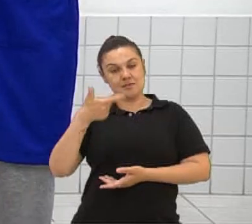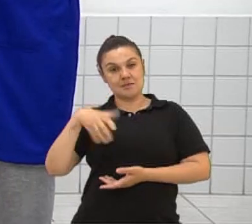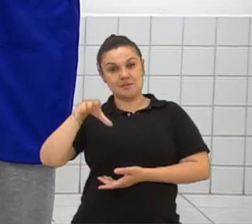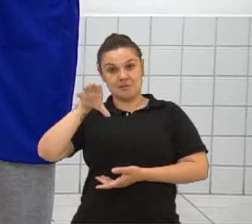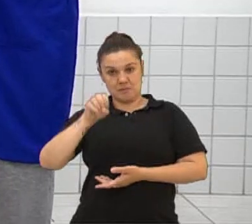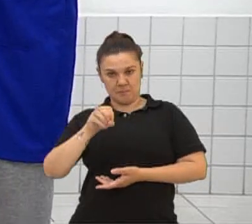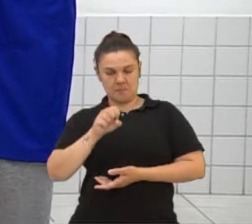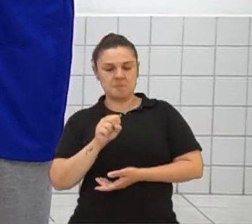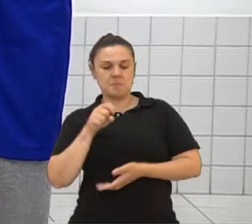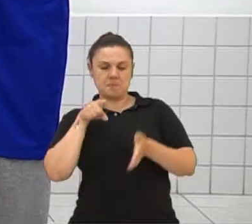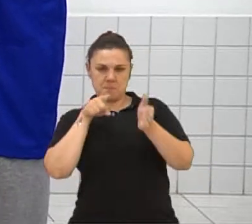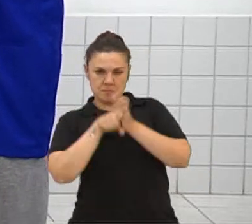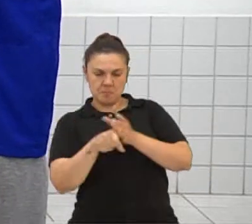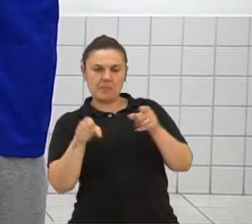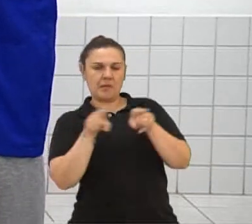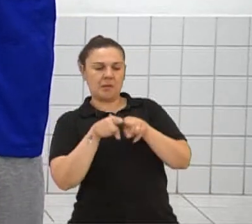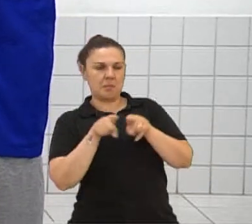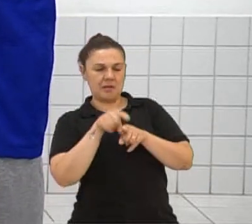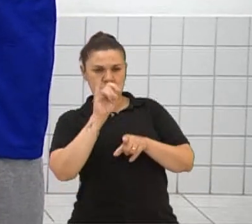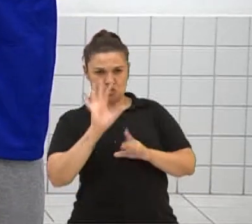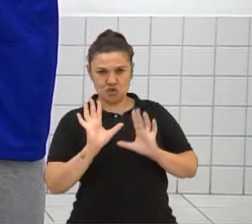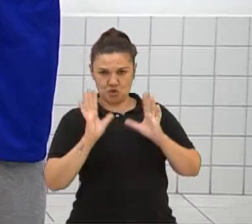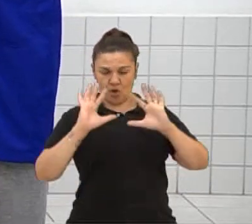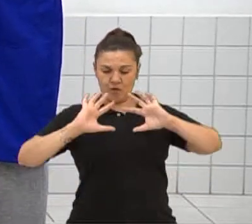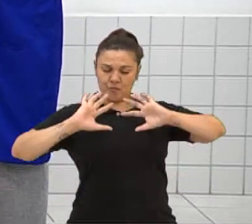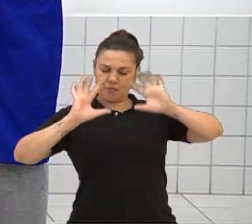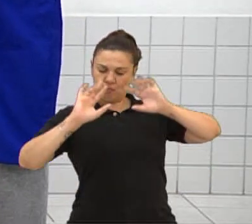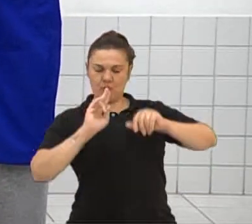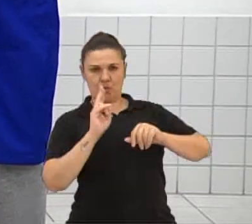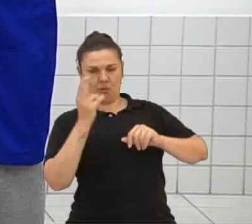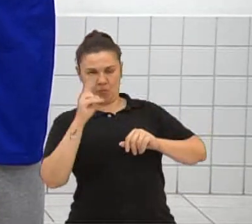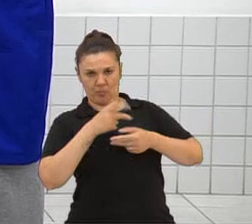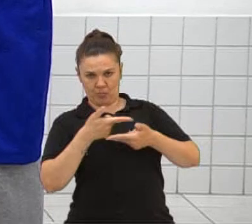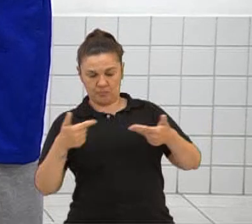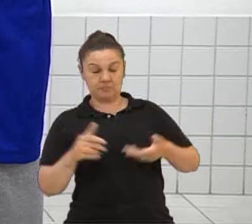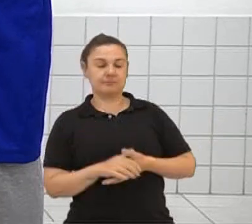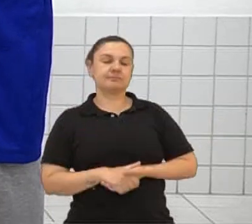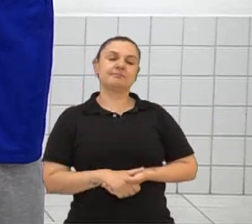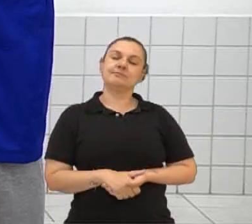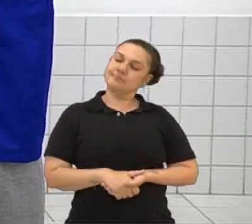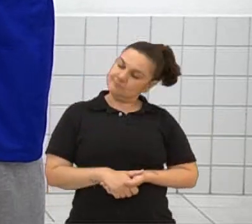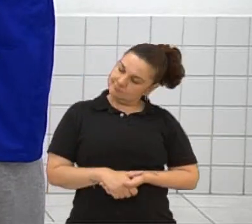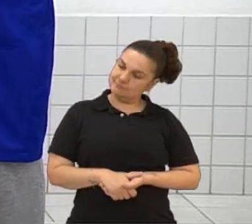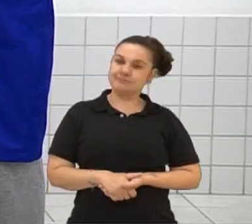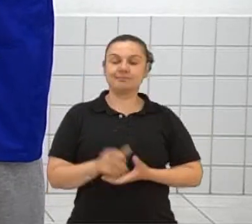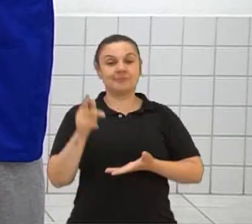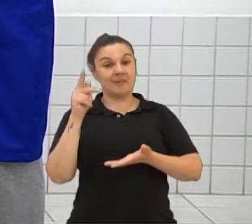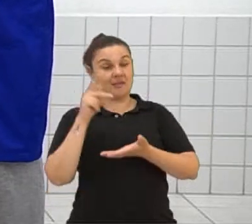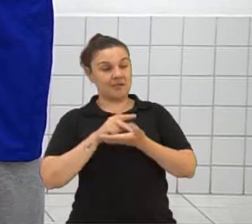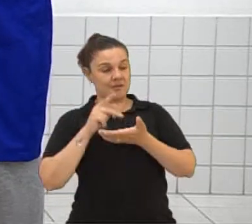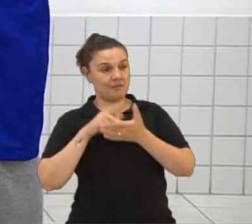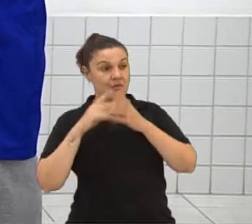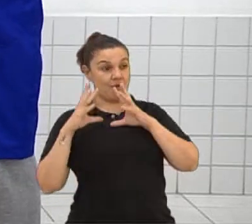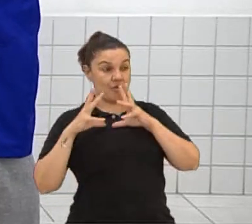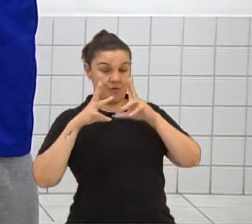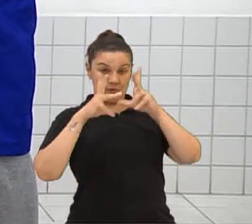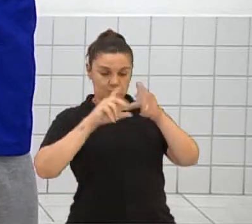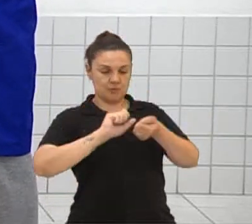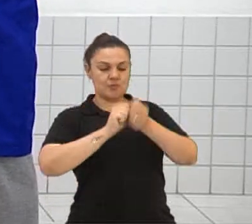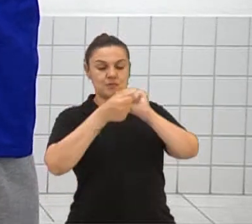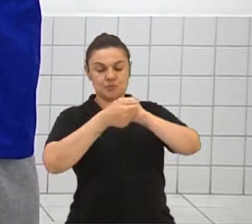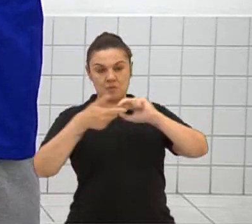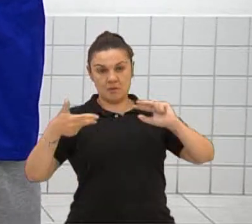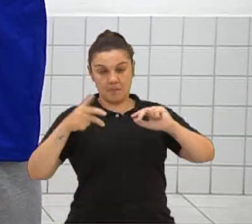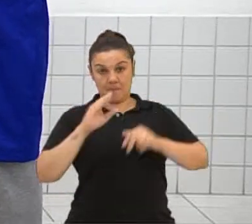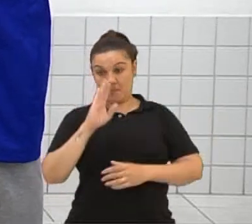pergunta, né, se isso só aconteceu no voleibol ou em outros esportes. Na verdade, praticamente todos os